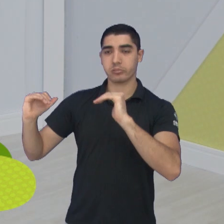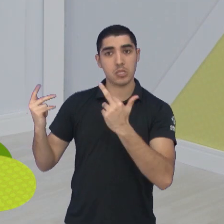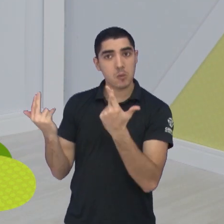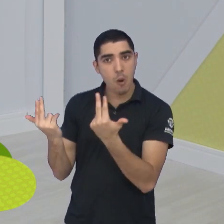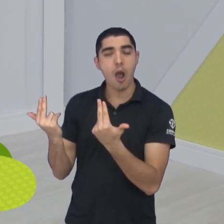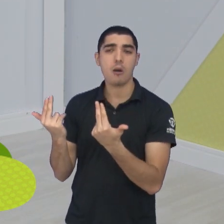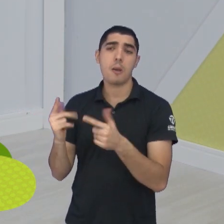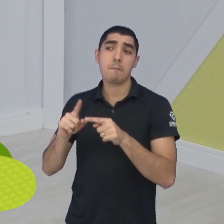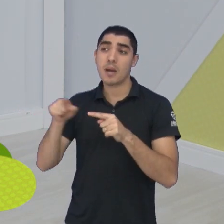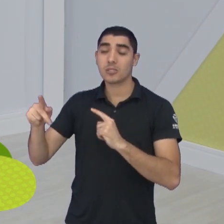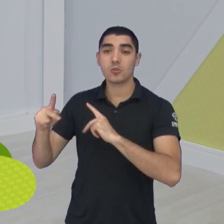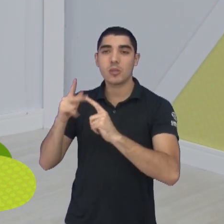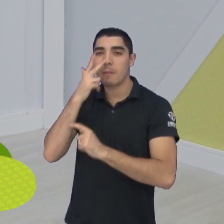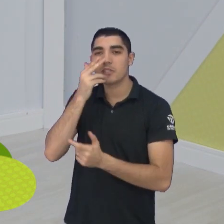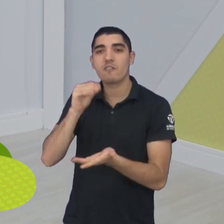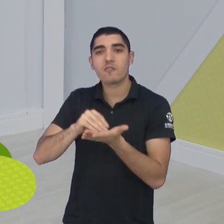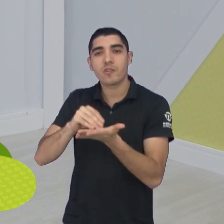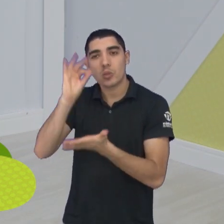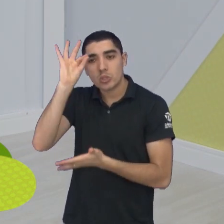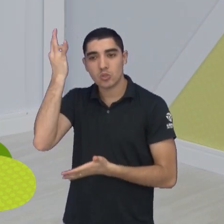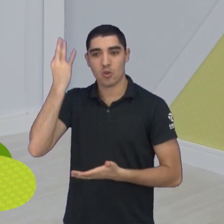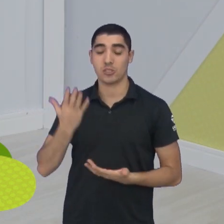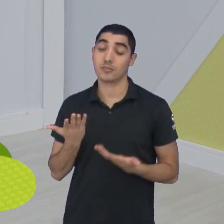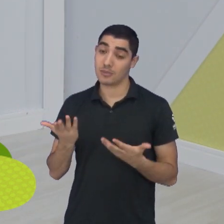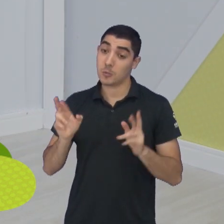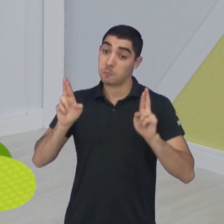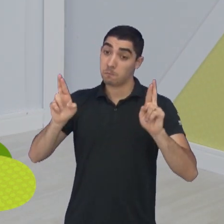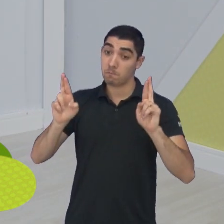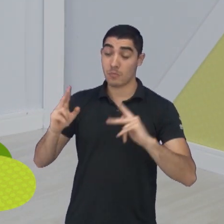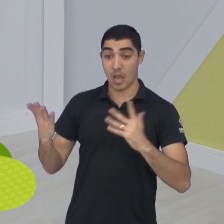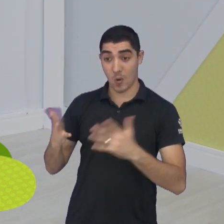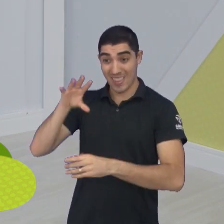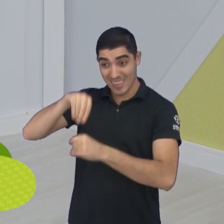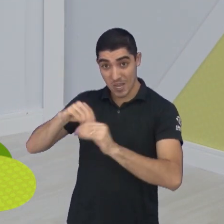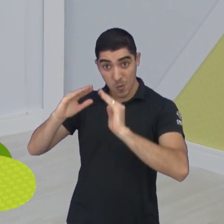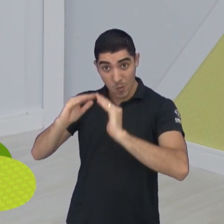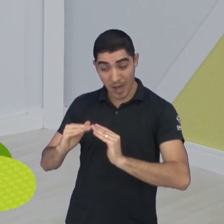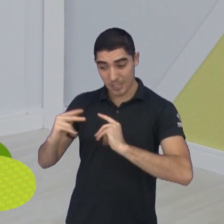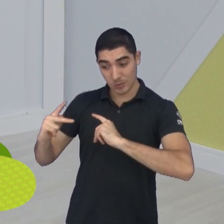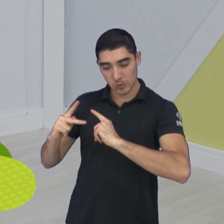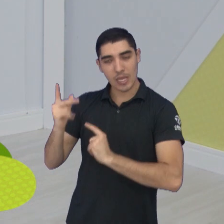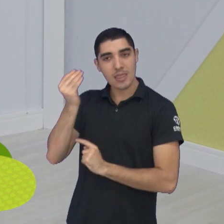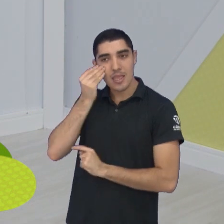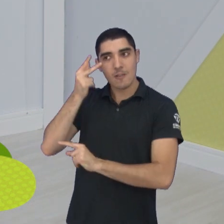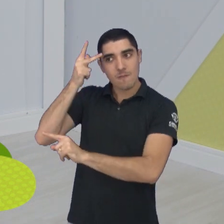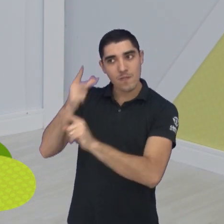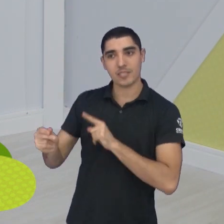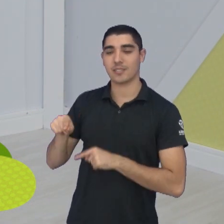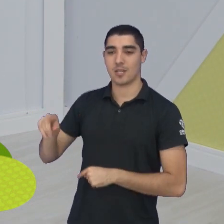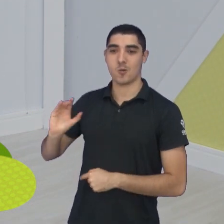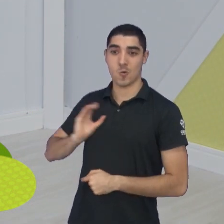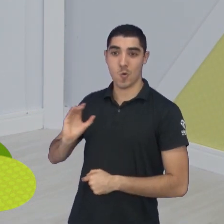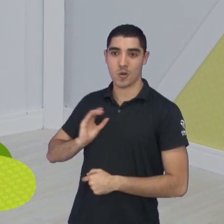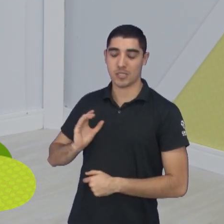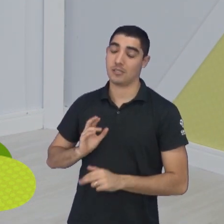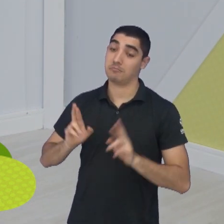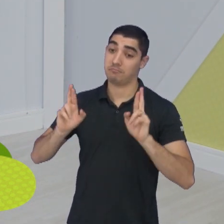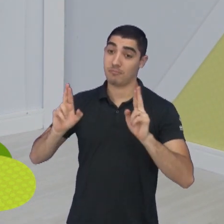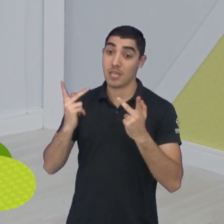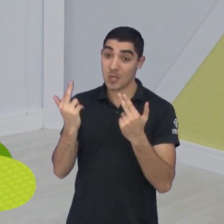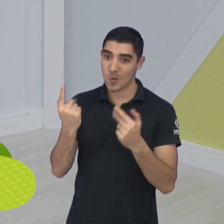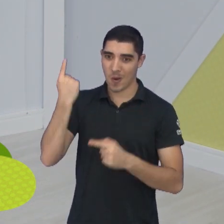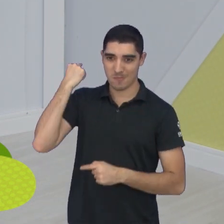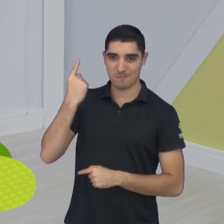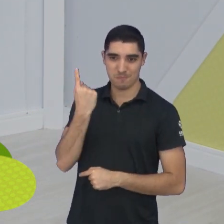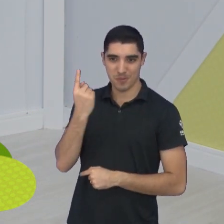sorte e acaba perdendo aí no final. Vamos torcer para que as meninas jogando em casa consigam um bom resultado contra o Corinthians, assim como foi no primeiro turno,